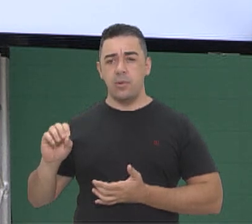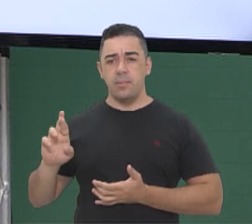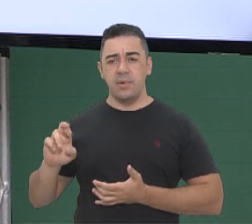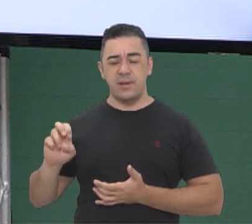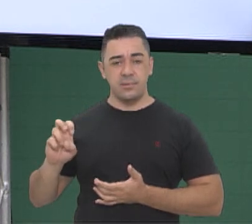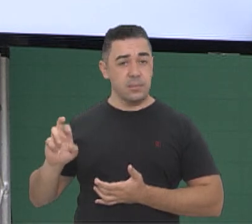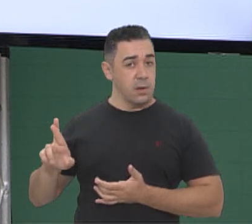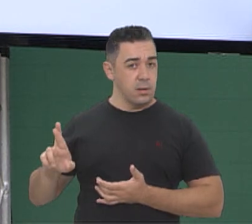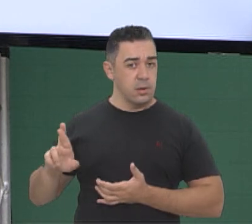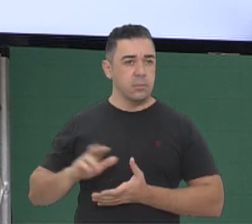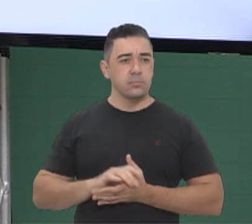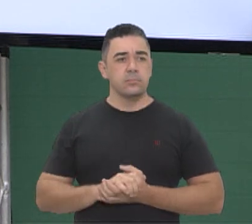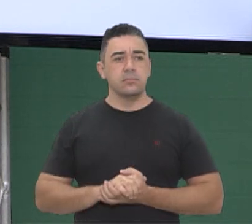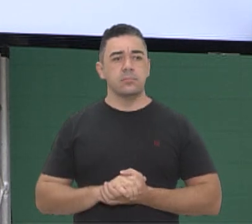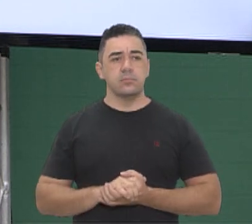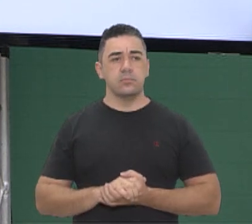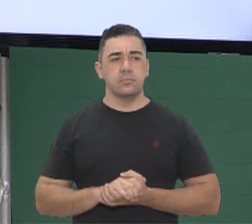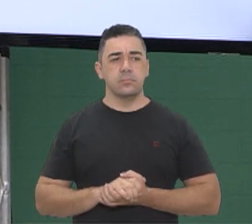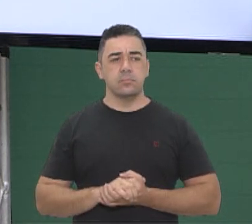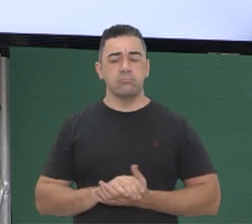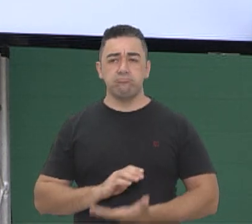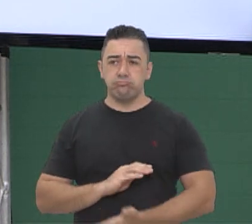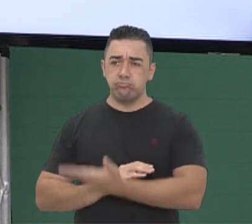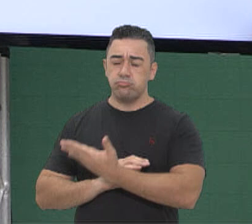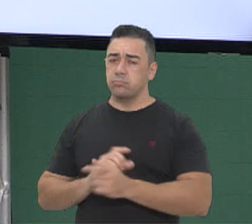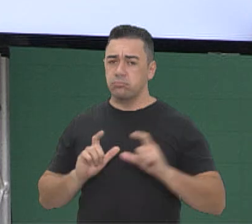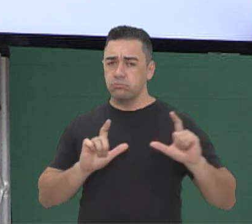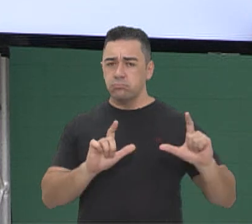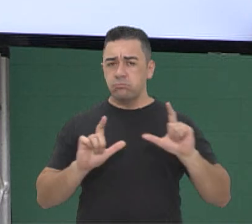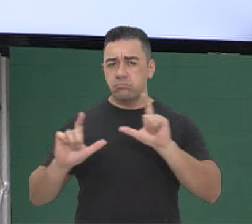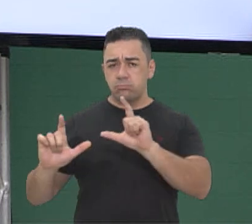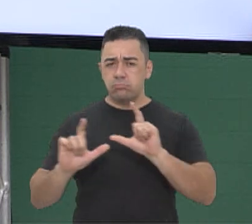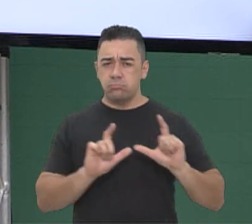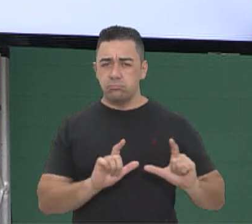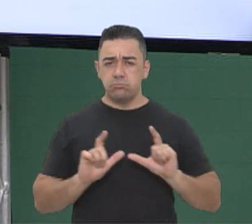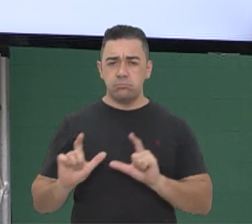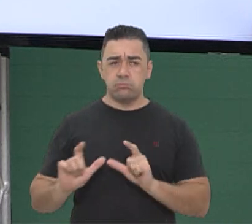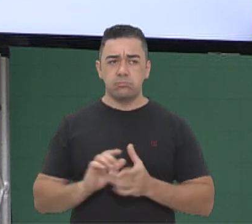E a outra, los visitantes conocerão melhor el sitio